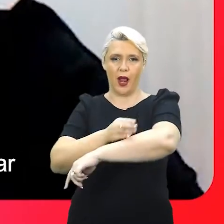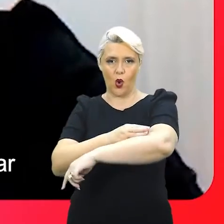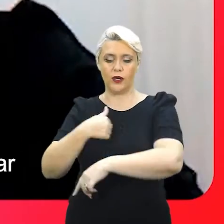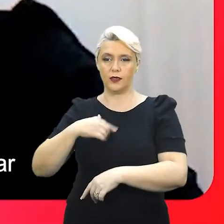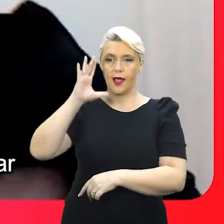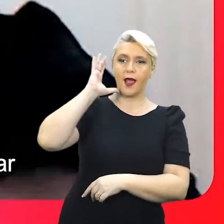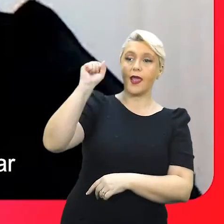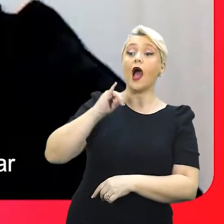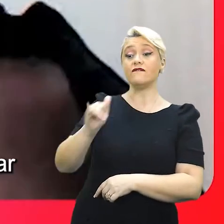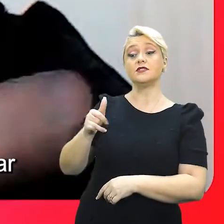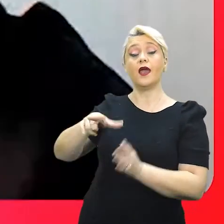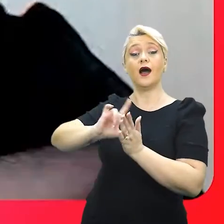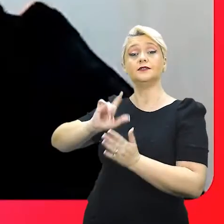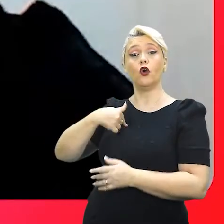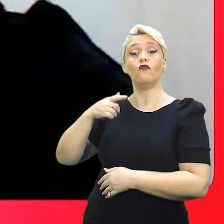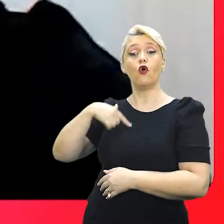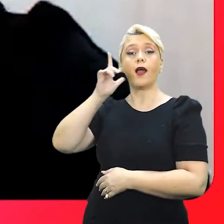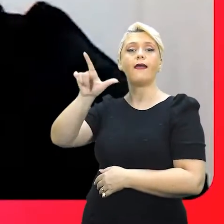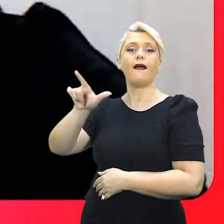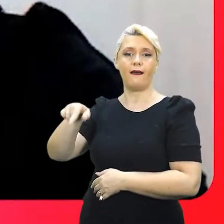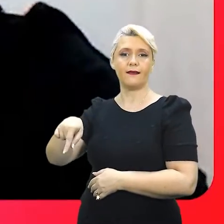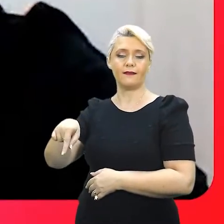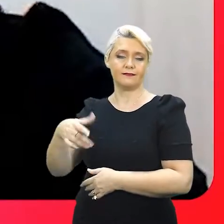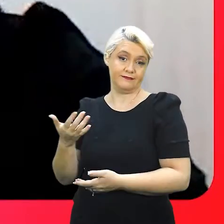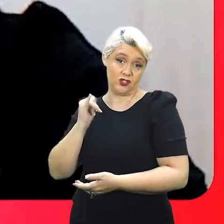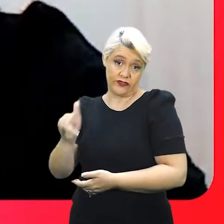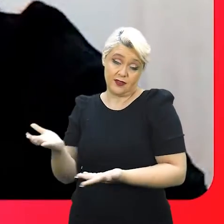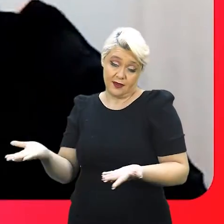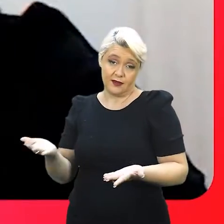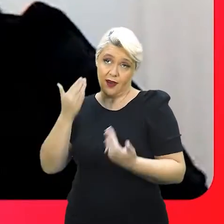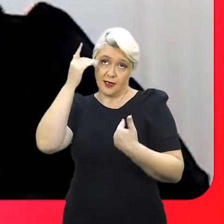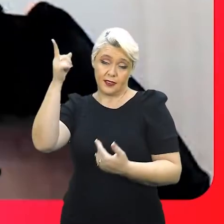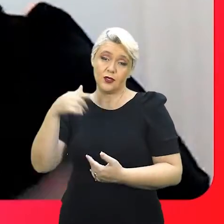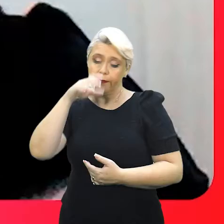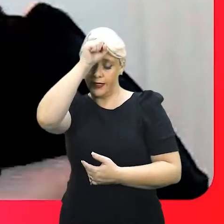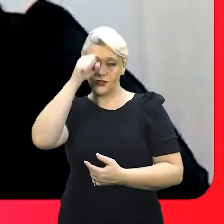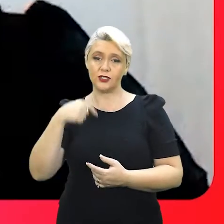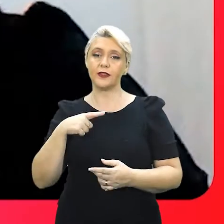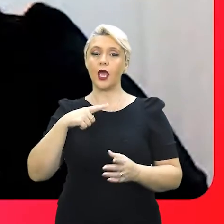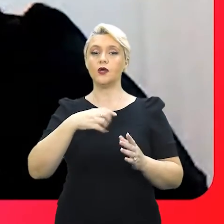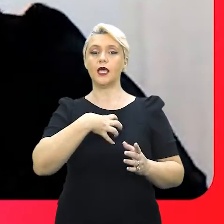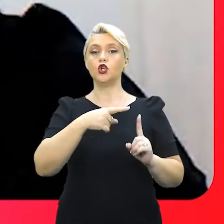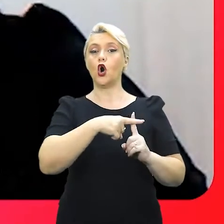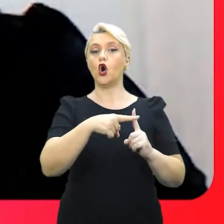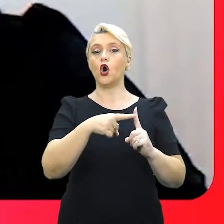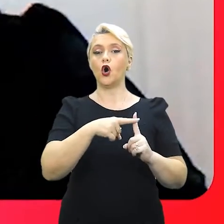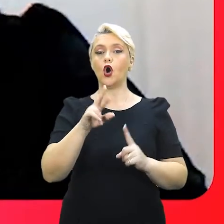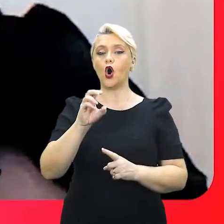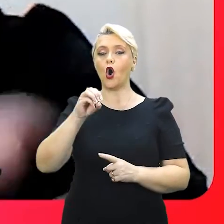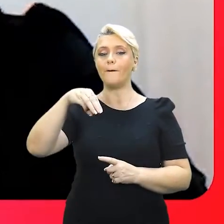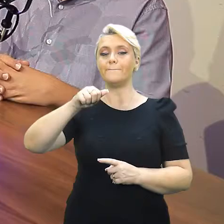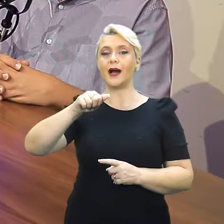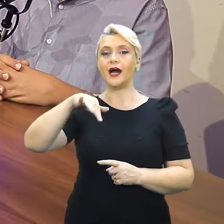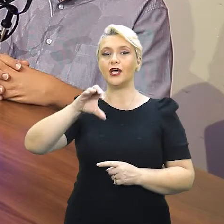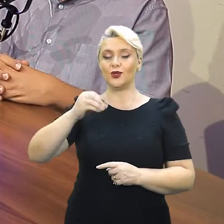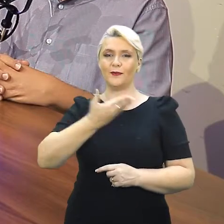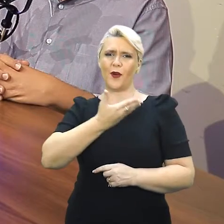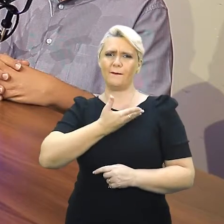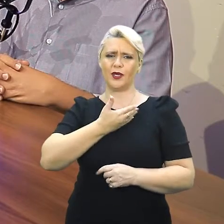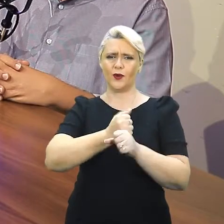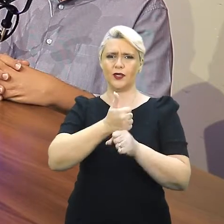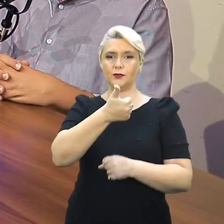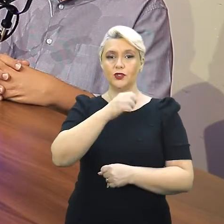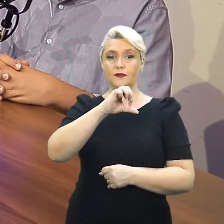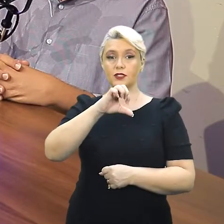ganhar dele, e avisei antes que ia ganhar, graças a Deus. Eu aprendi esse otimismo com o Romário, com o Baixinho, que é meu amigo desde